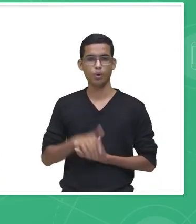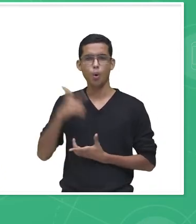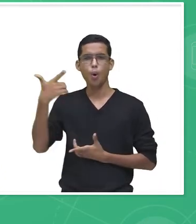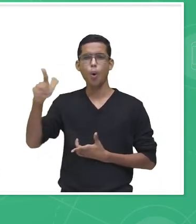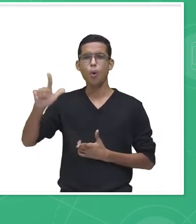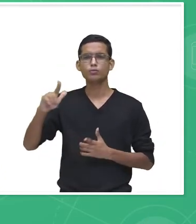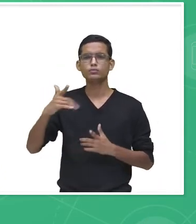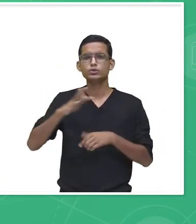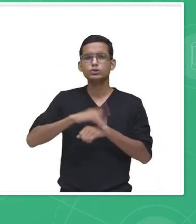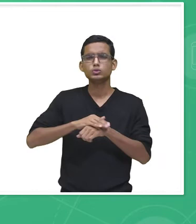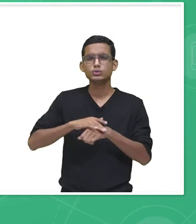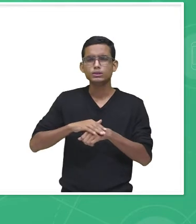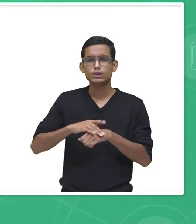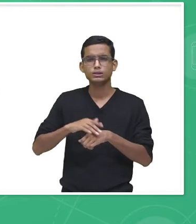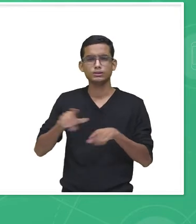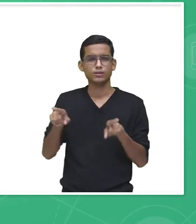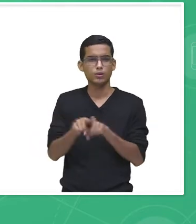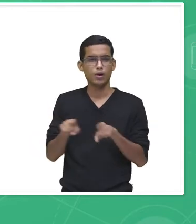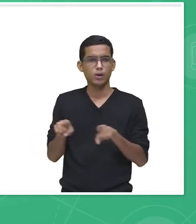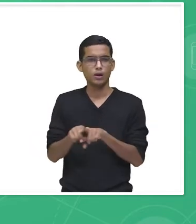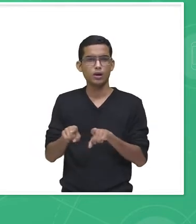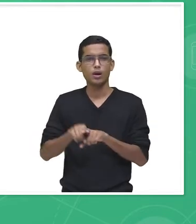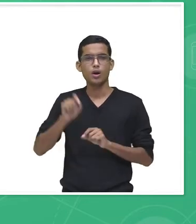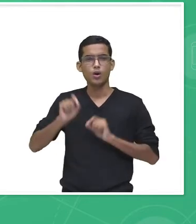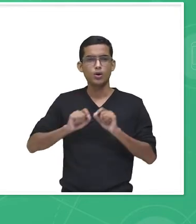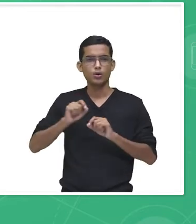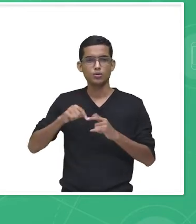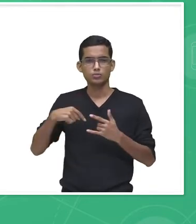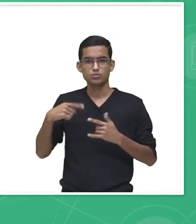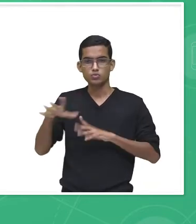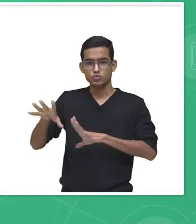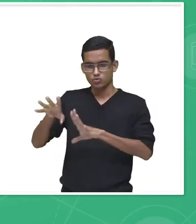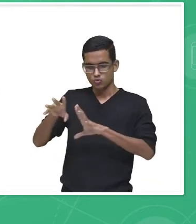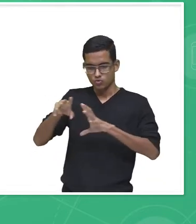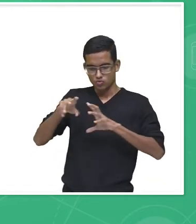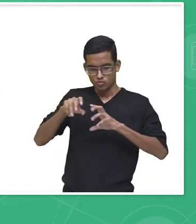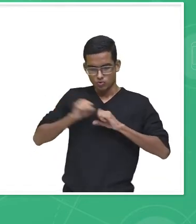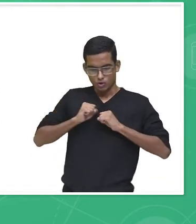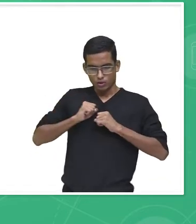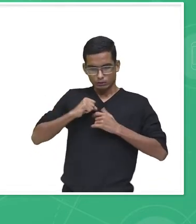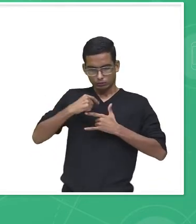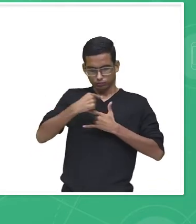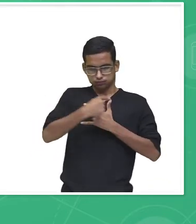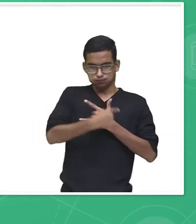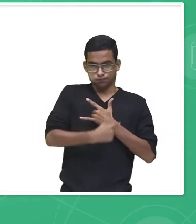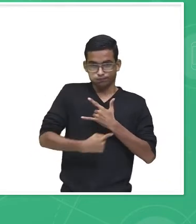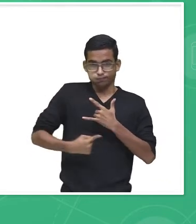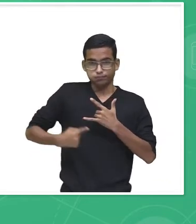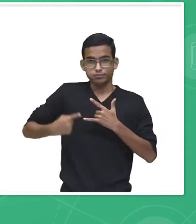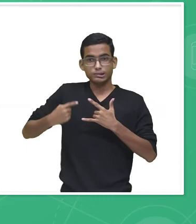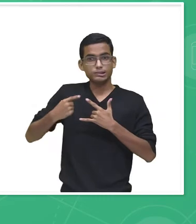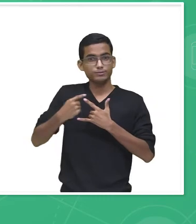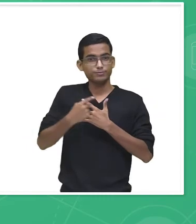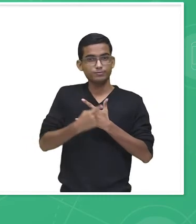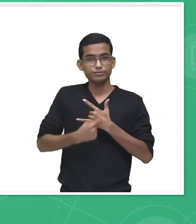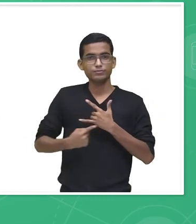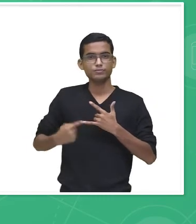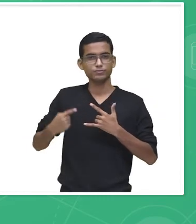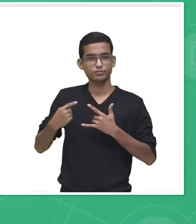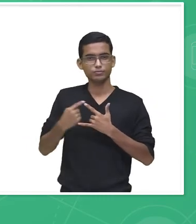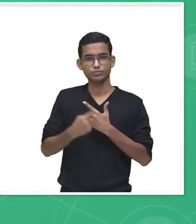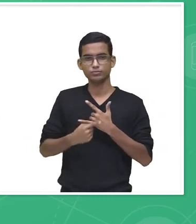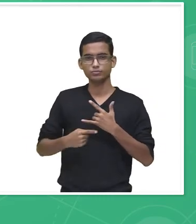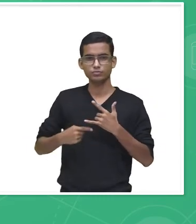outra doença que é bem comum é infecção urinária qualquer infecção que aconteça no canal da urina é chamada de